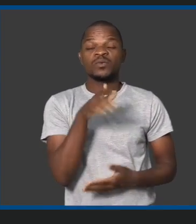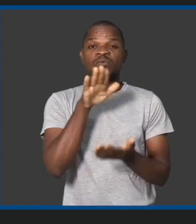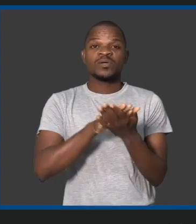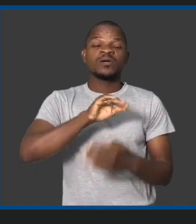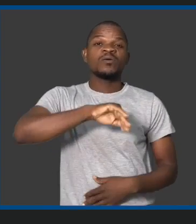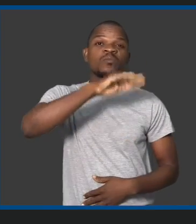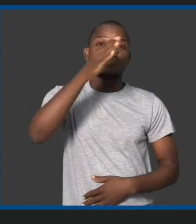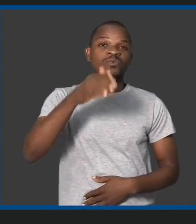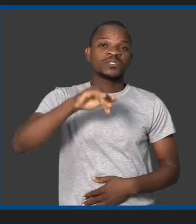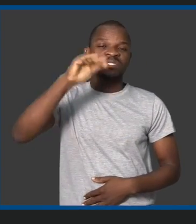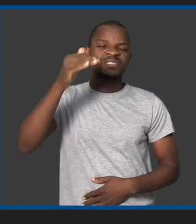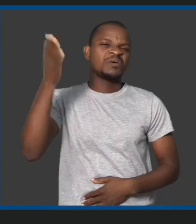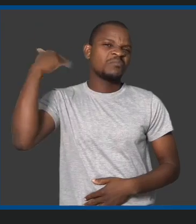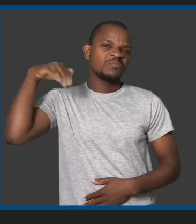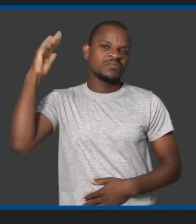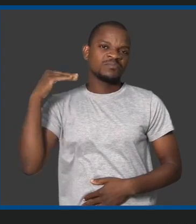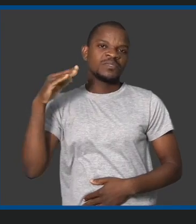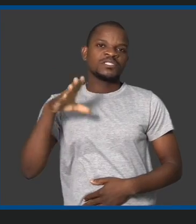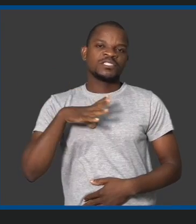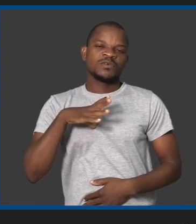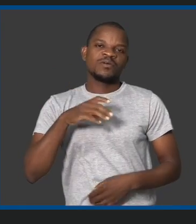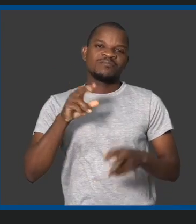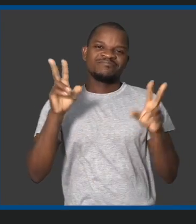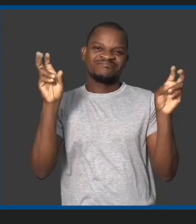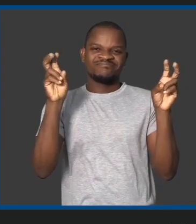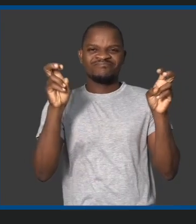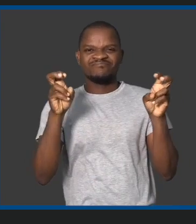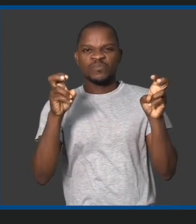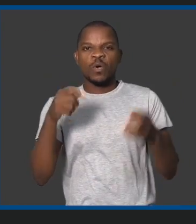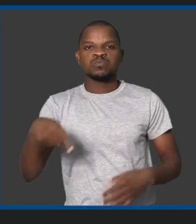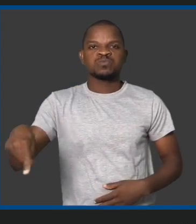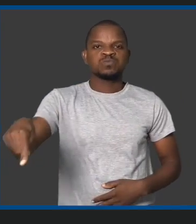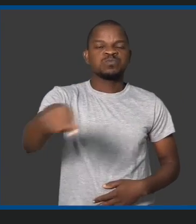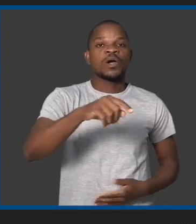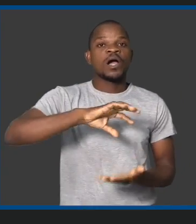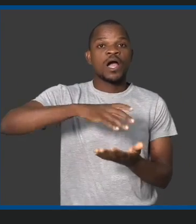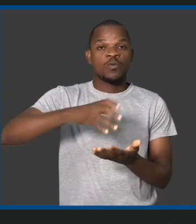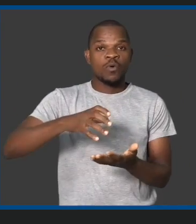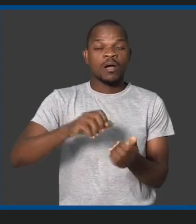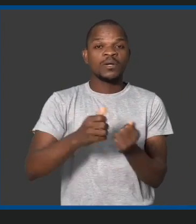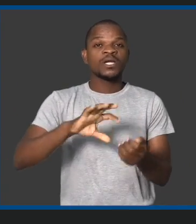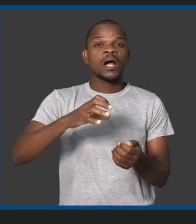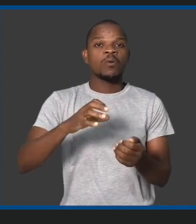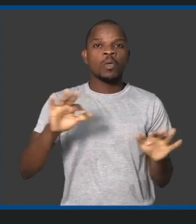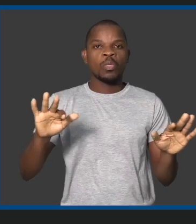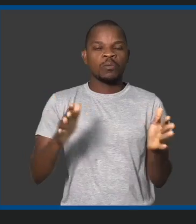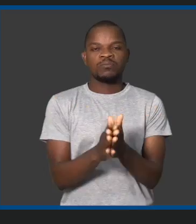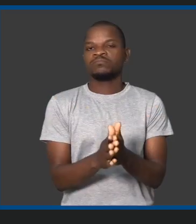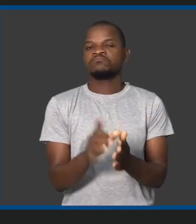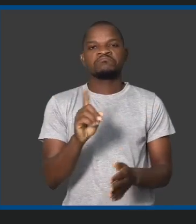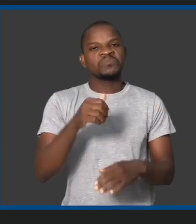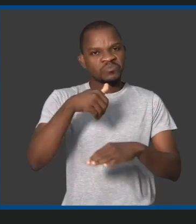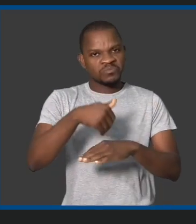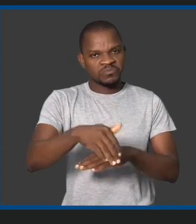montanha, havia uma lagoa que descia, que não secava antes,